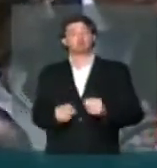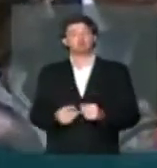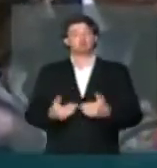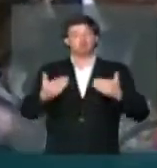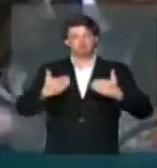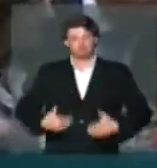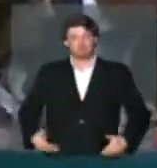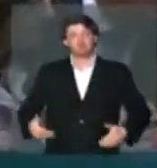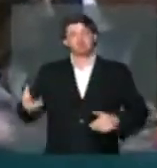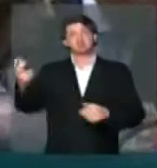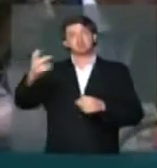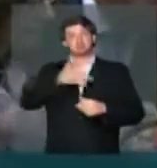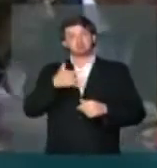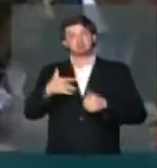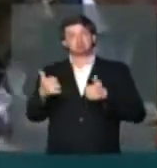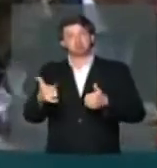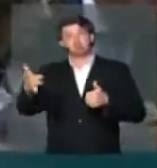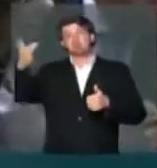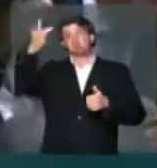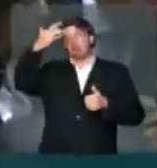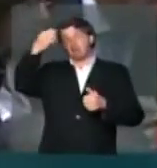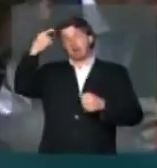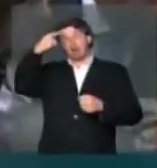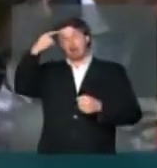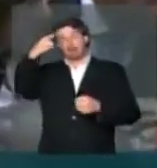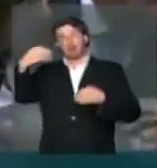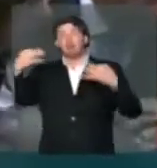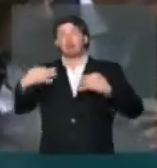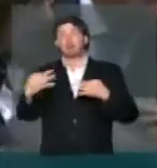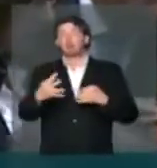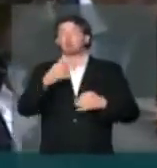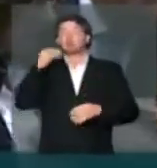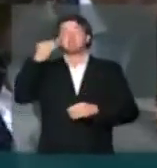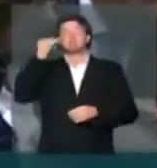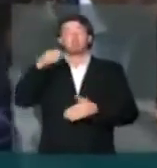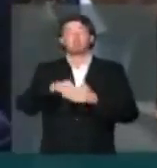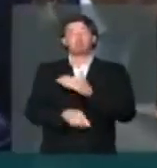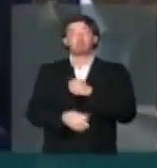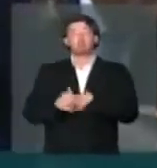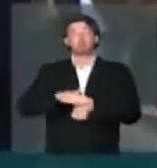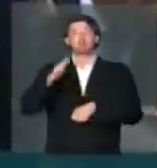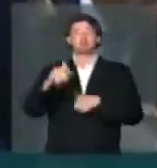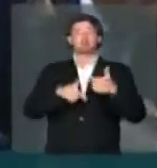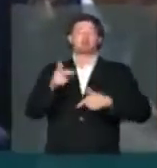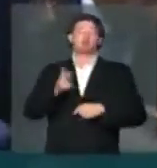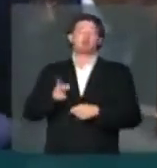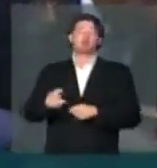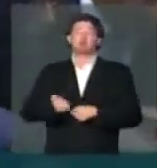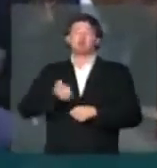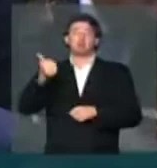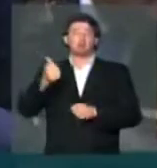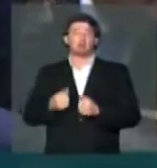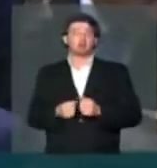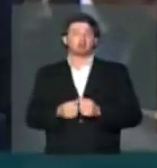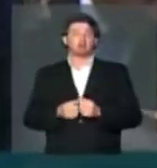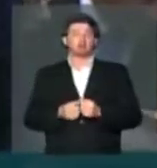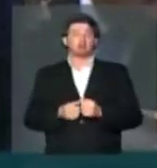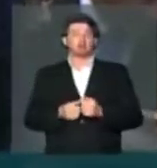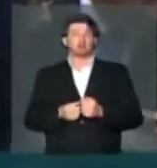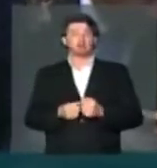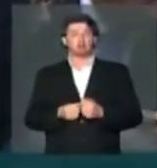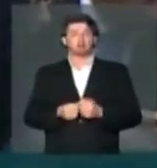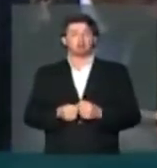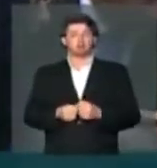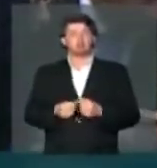física e intelectualmente, e eu tenho certeza que muitos que estão aí, e como já disse o líder jovem, não tem obrigatoriedade de chegar até os 70, mas que pode perfeitamente